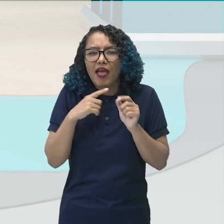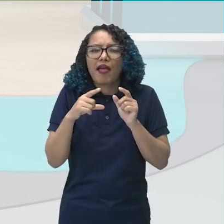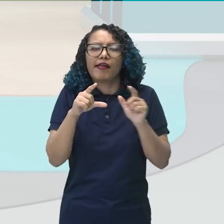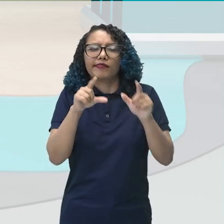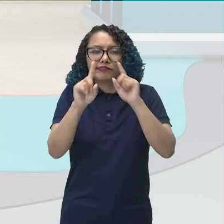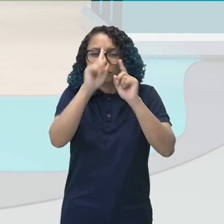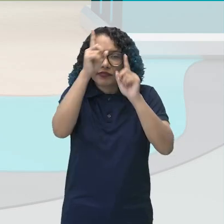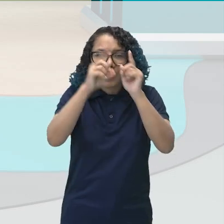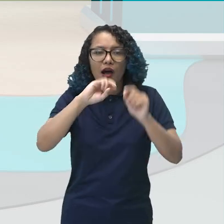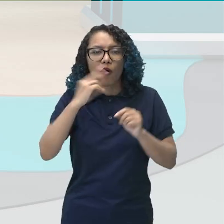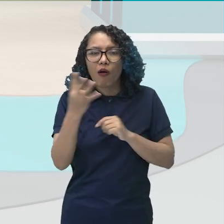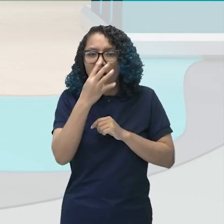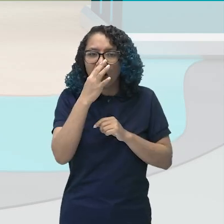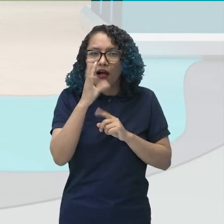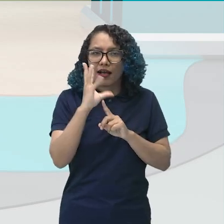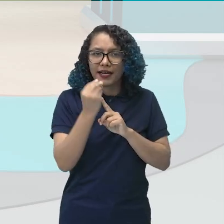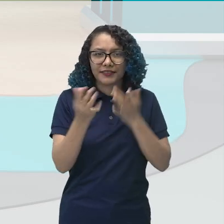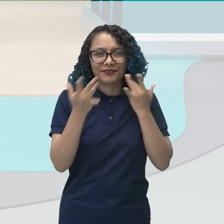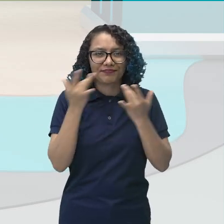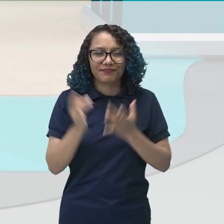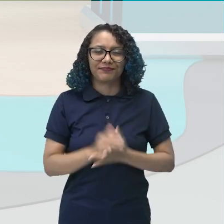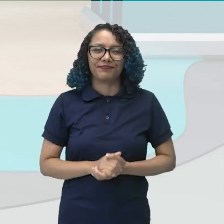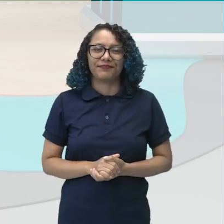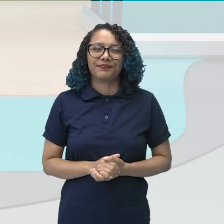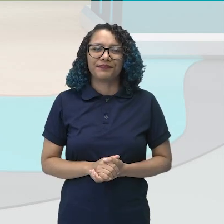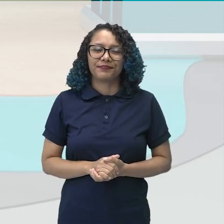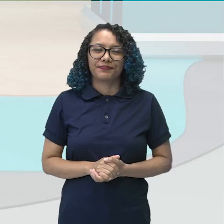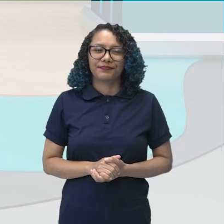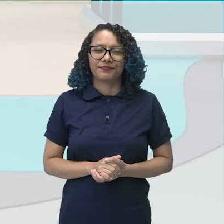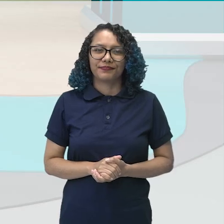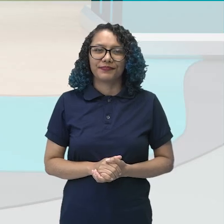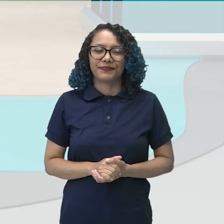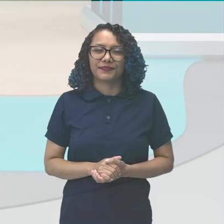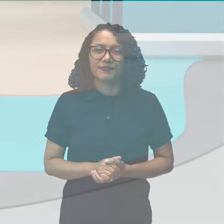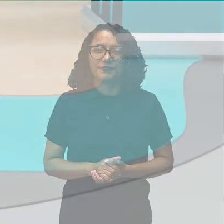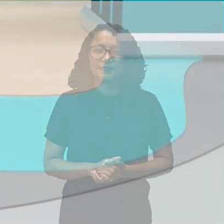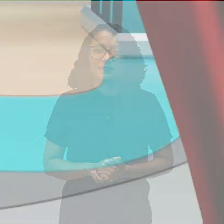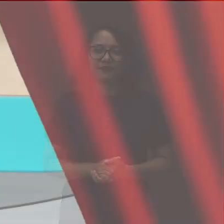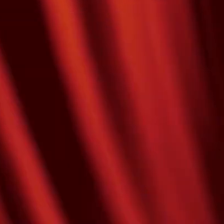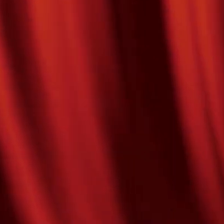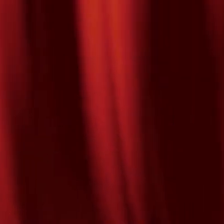para criar e apreciar a arte teatral.